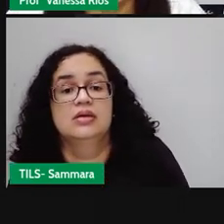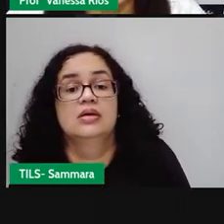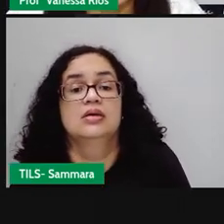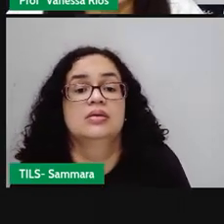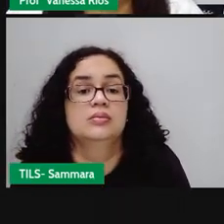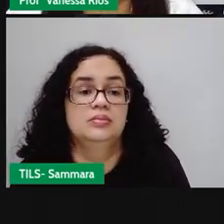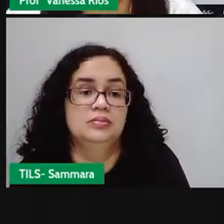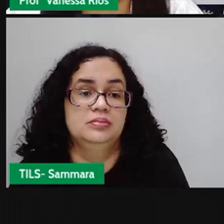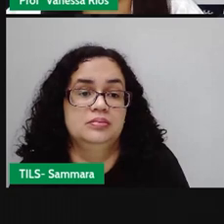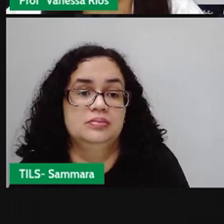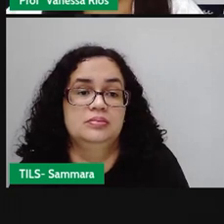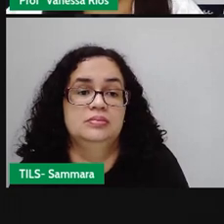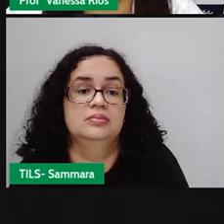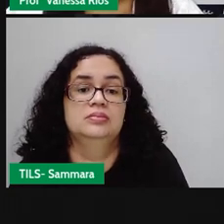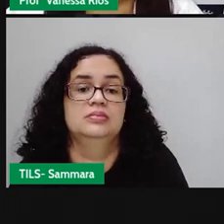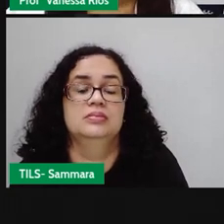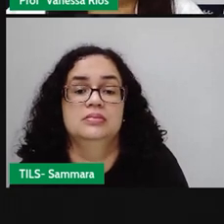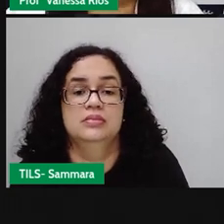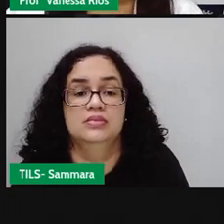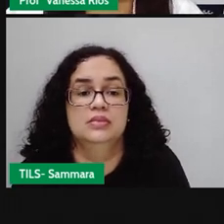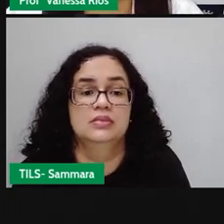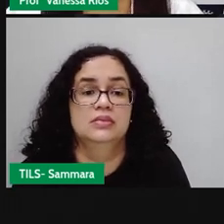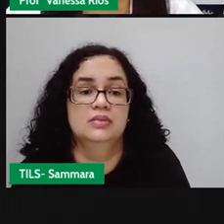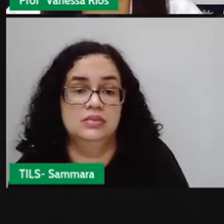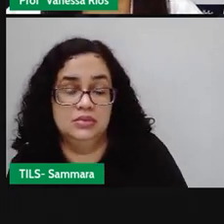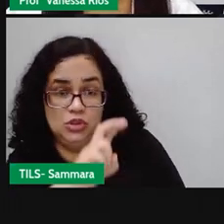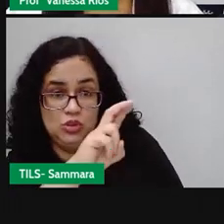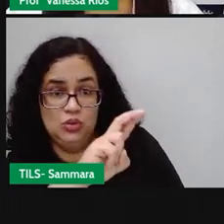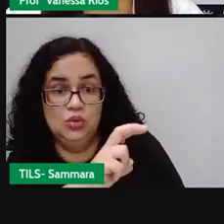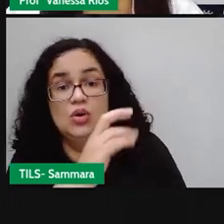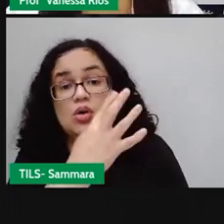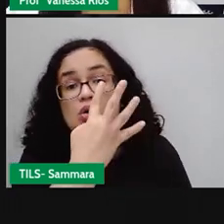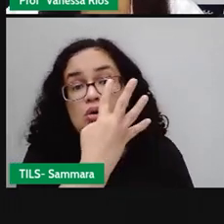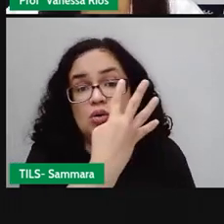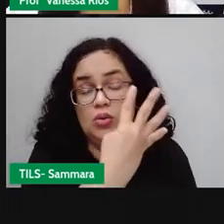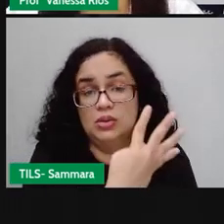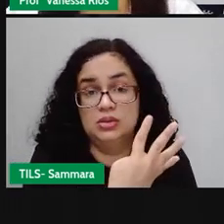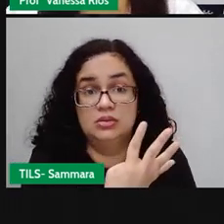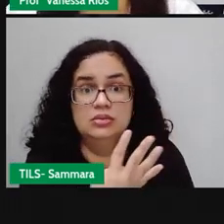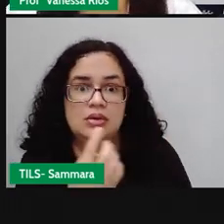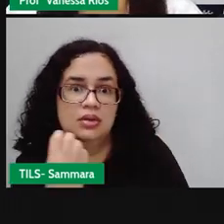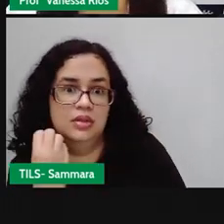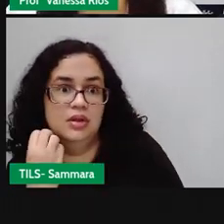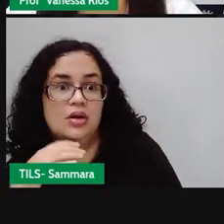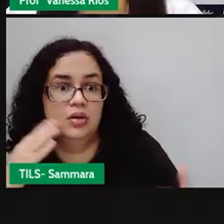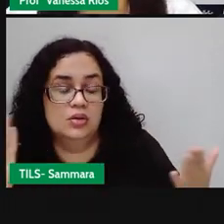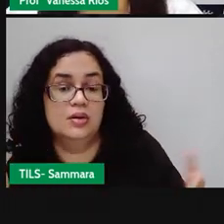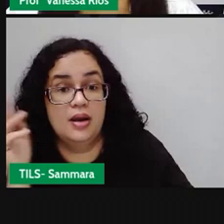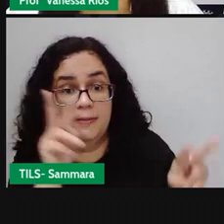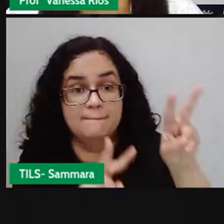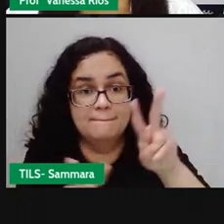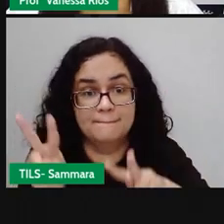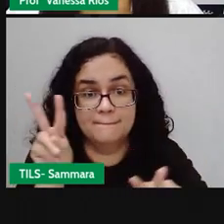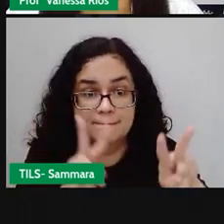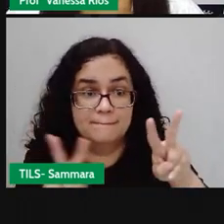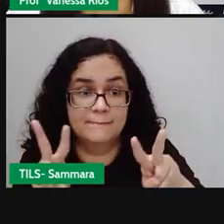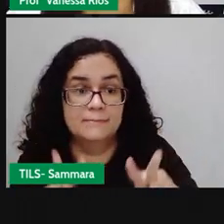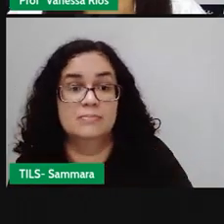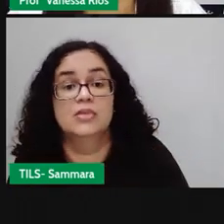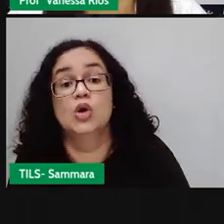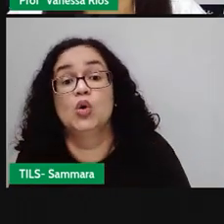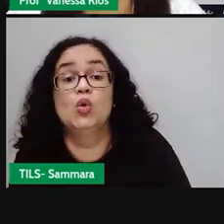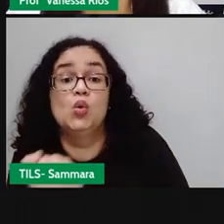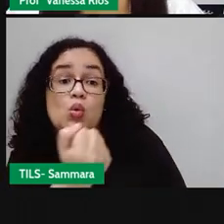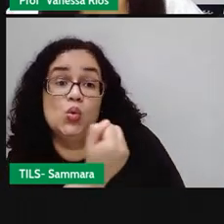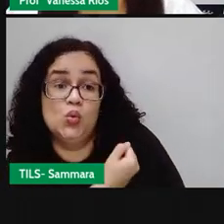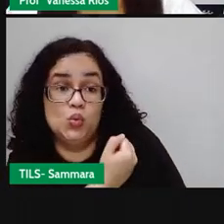próximas peças. Então, ó, 6, 5, 4. A gente observa aí que é uma sequência numérica